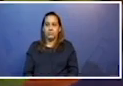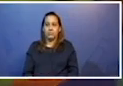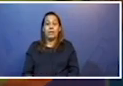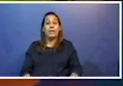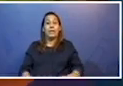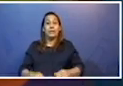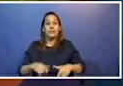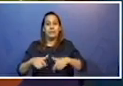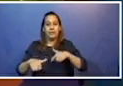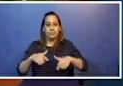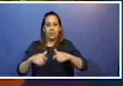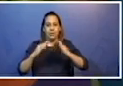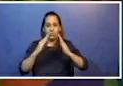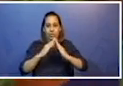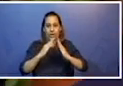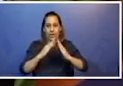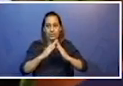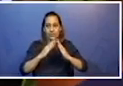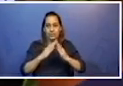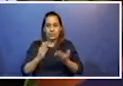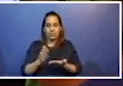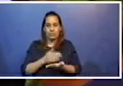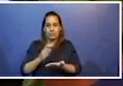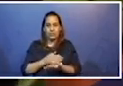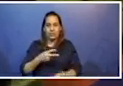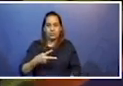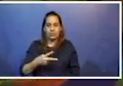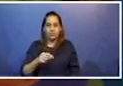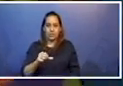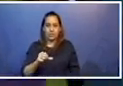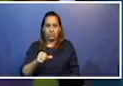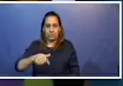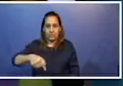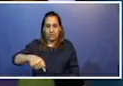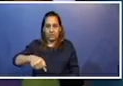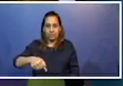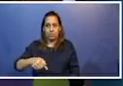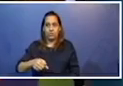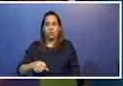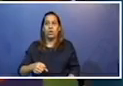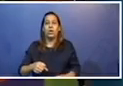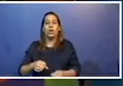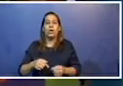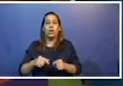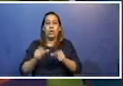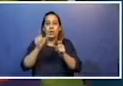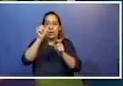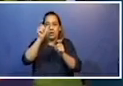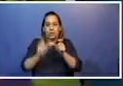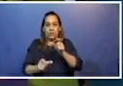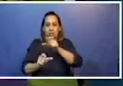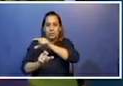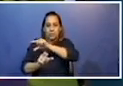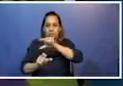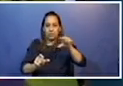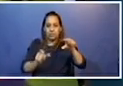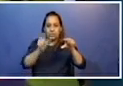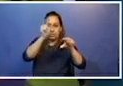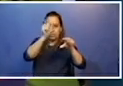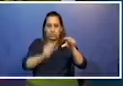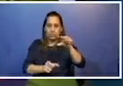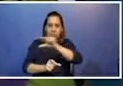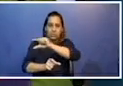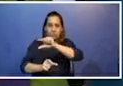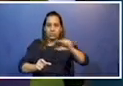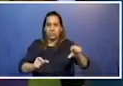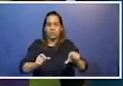E para a tarefa, lá na página 207, tem aqui uma cruzadinha, né? Um